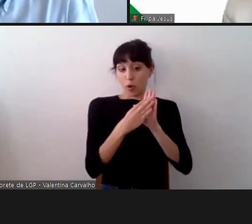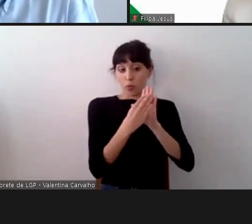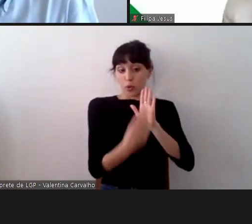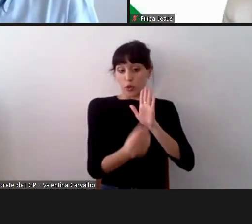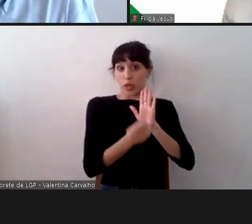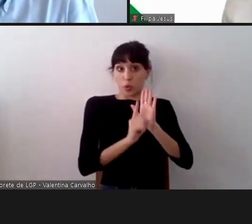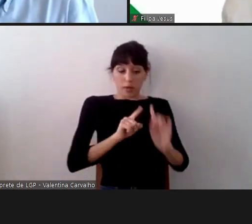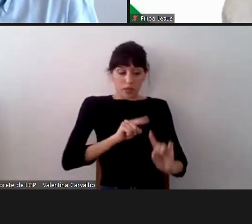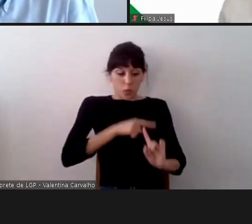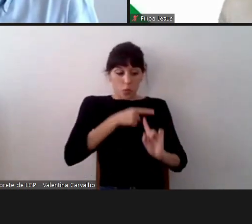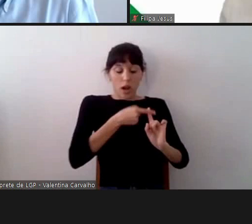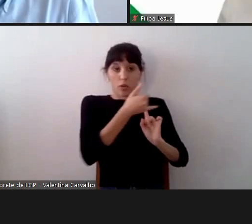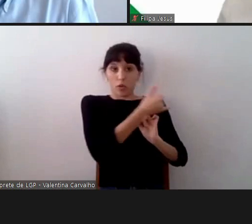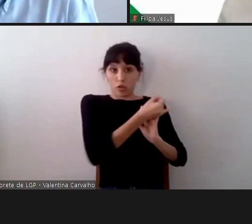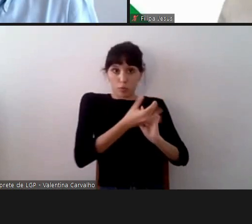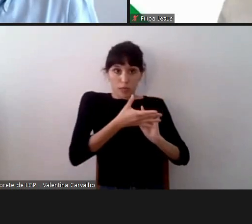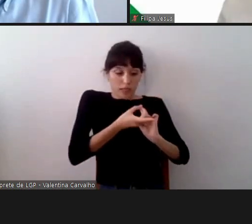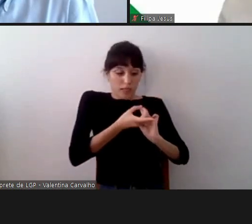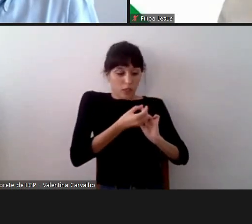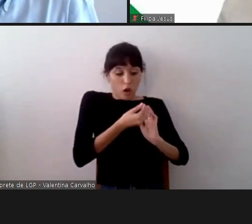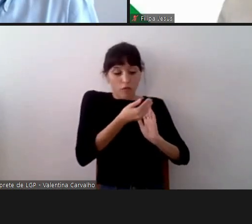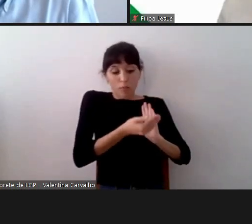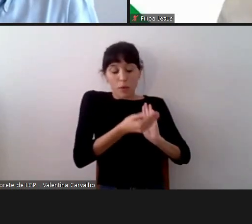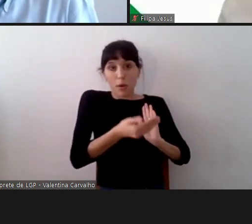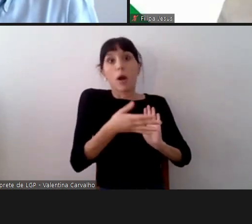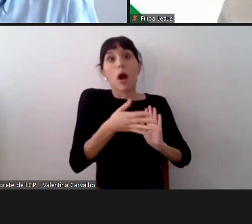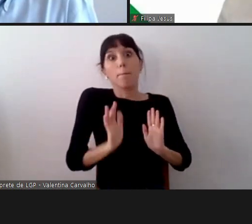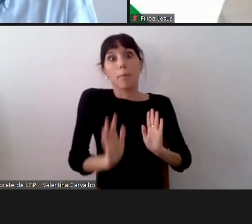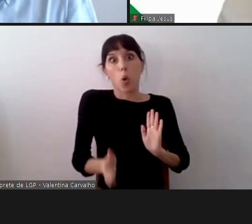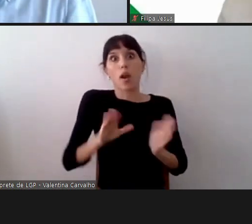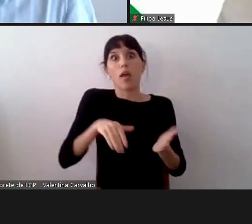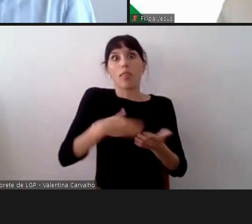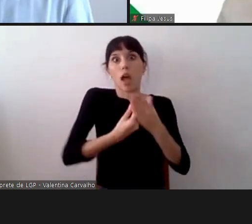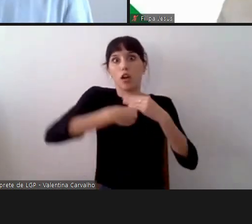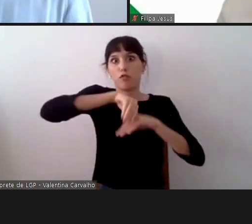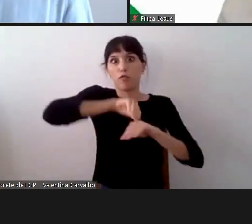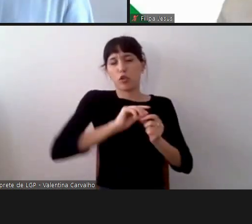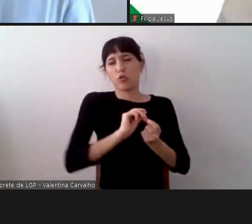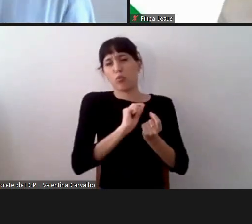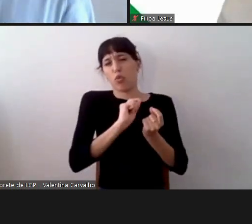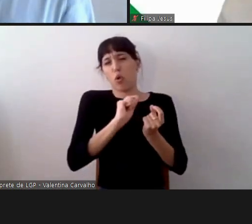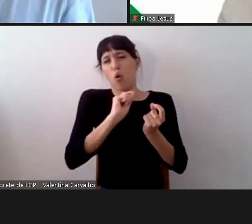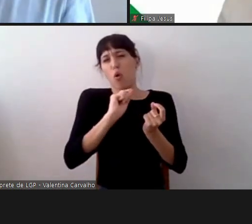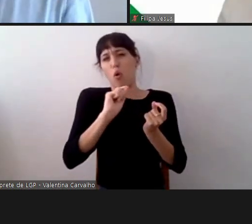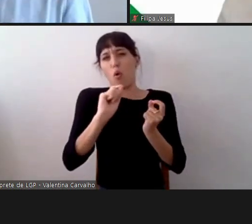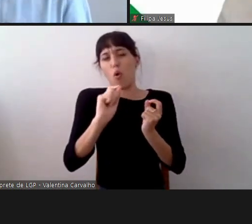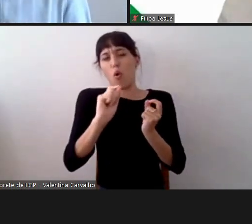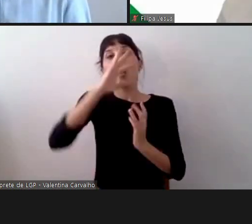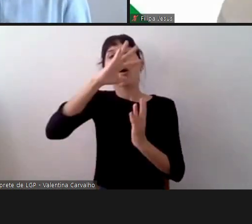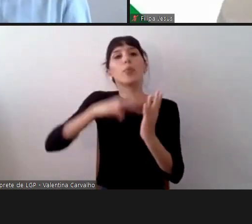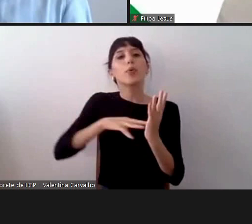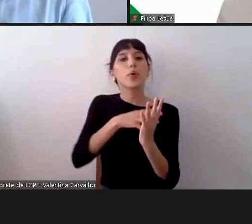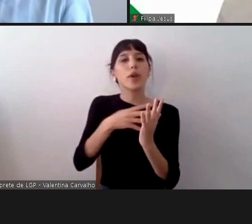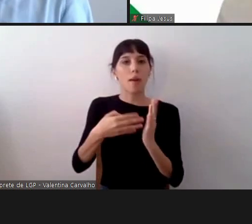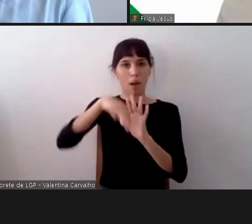2019, mas que neste momento está-se a reforçar tudo aquilo que é o programa